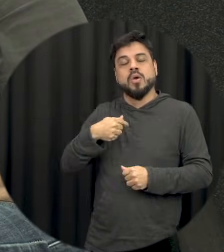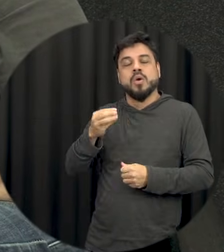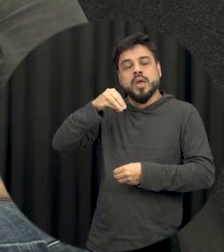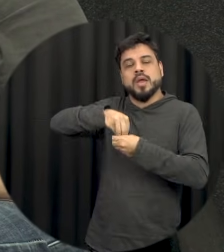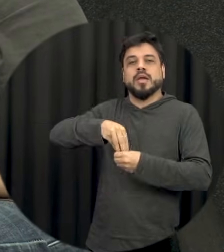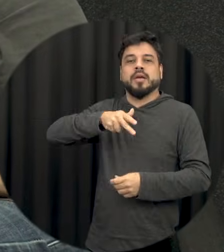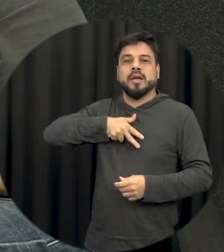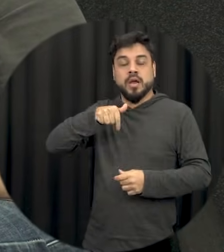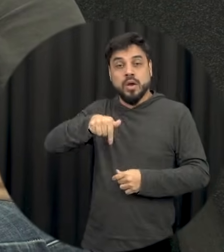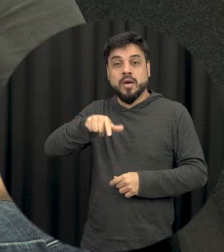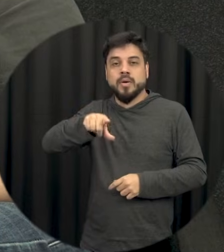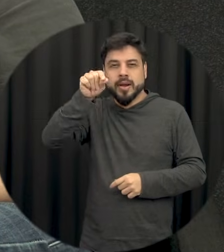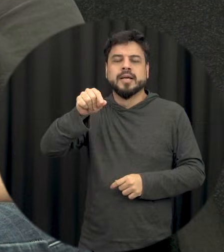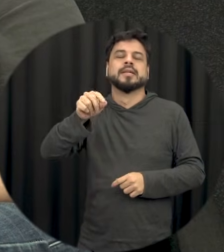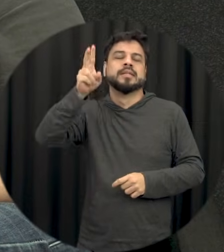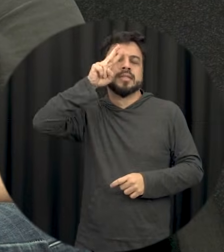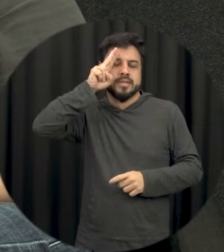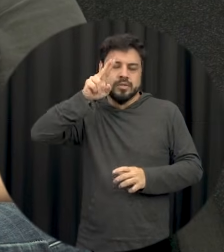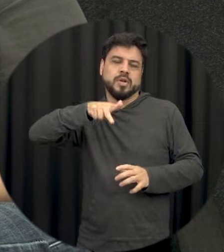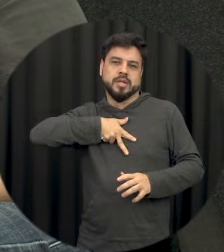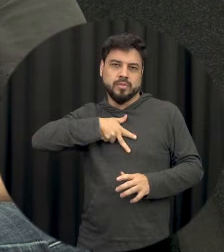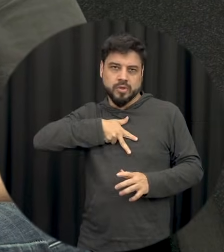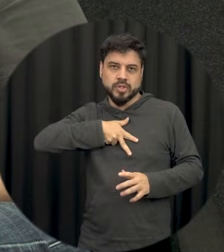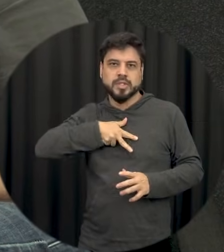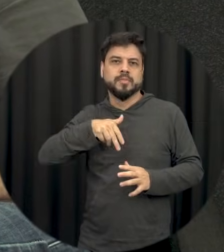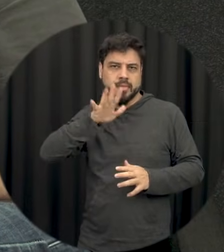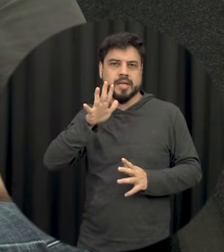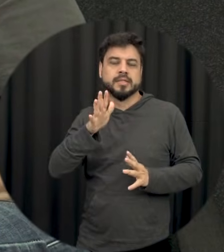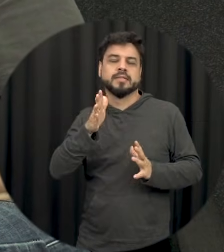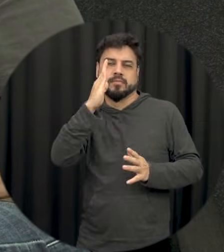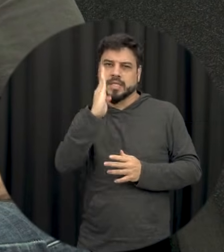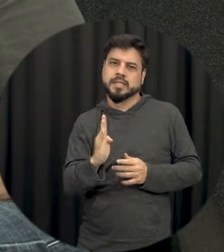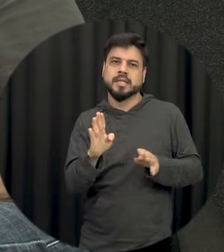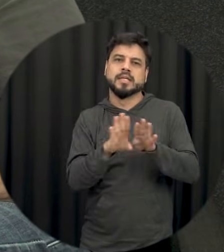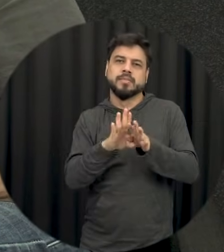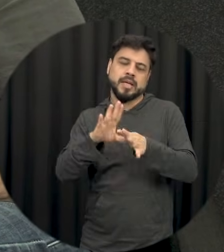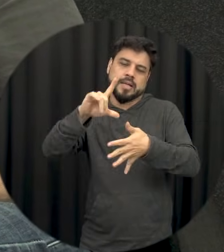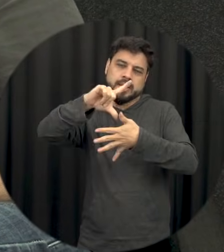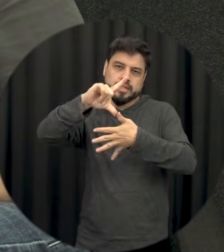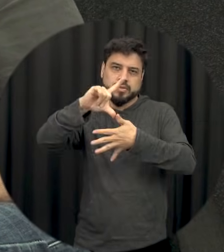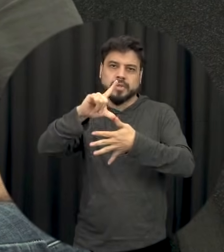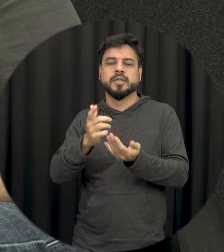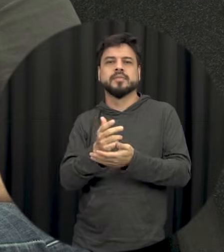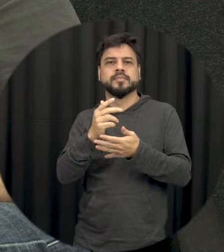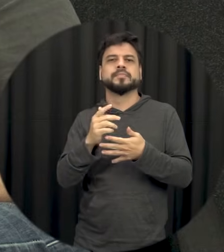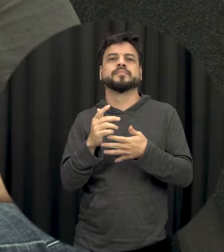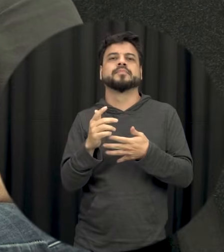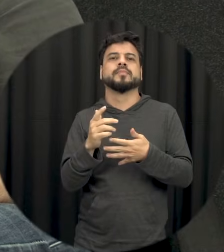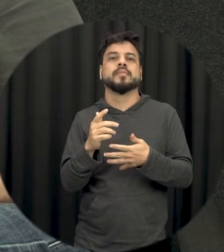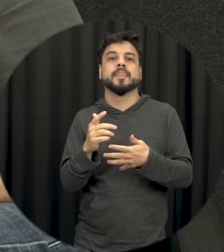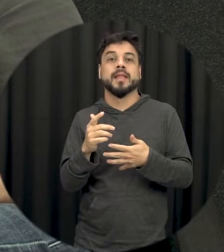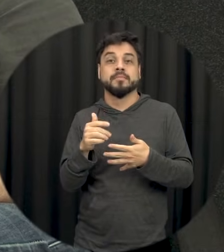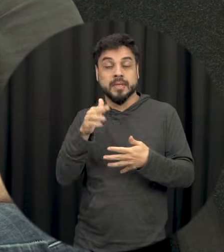que trabalho fundamentalmente com história da antropologia, brasileira e agora latino-americana, mas tudo nasceu